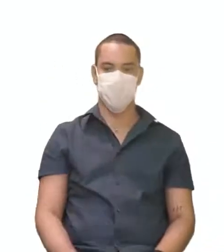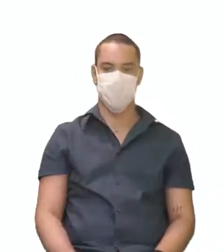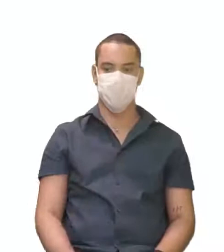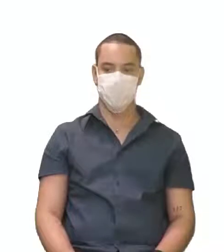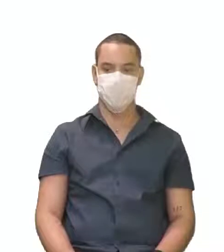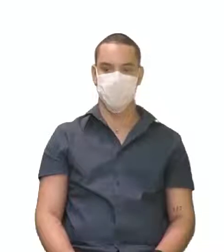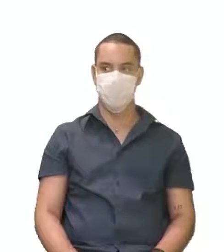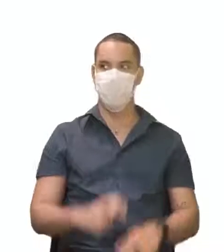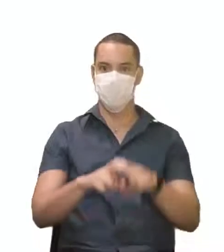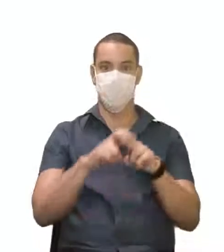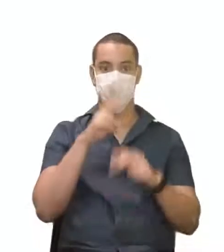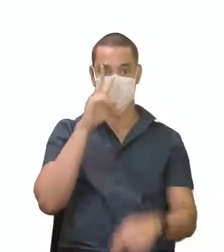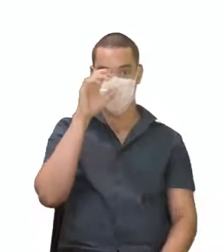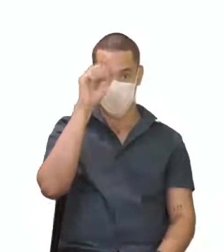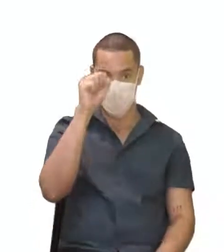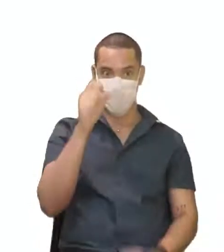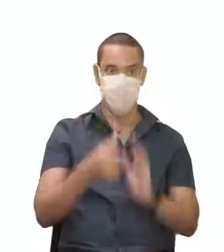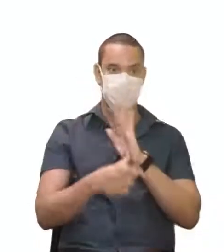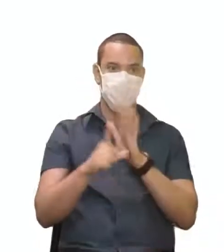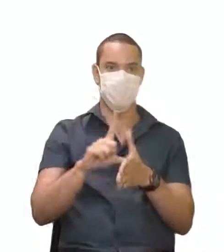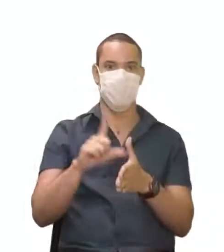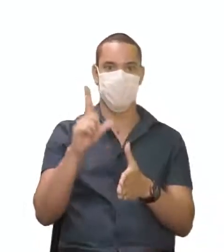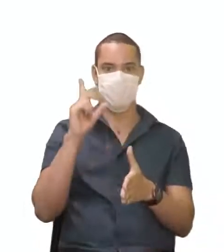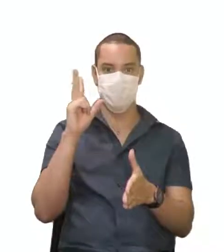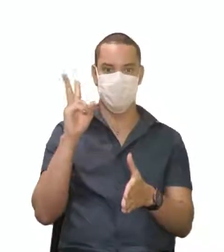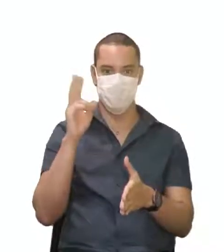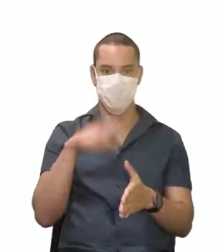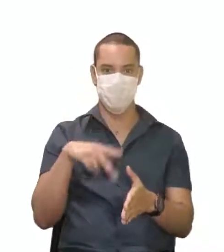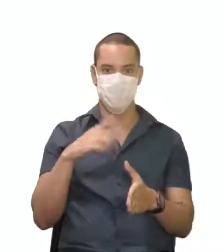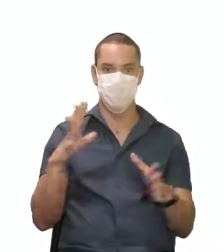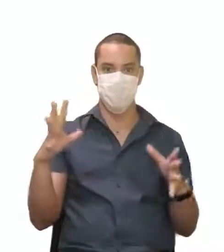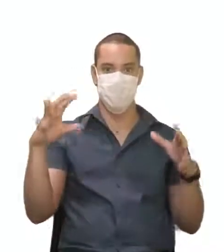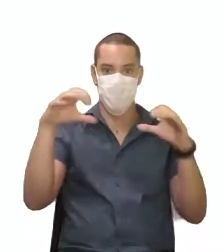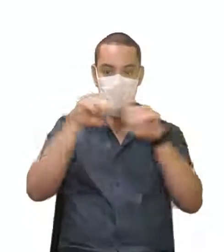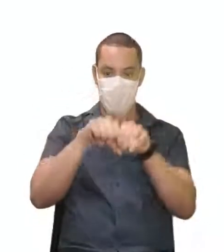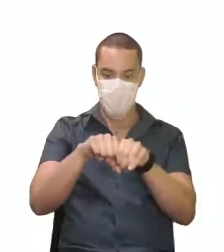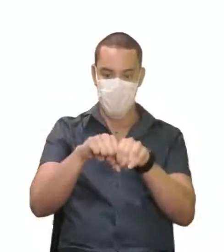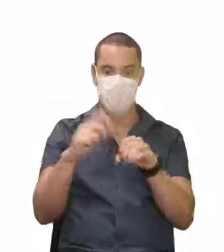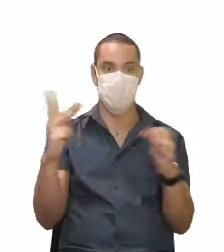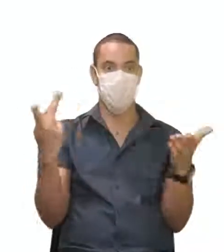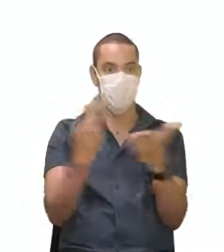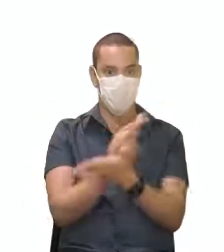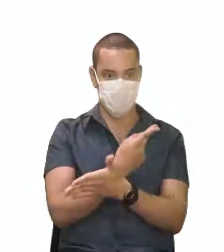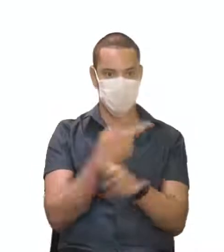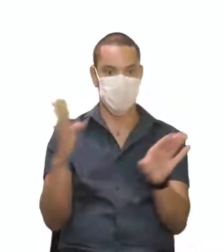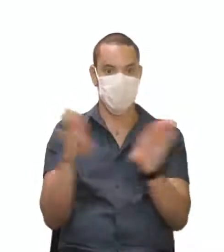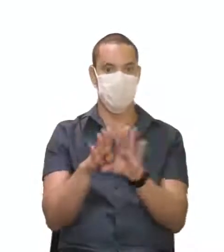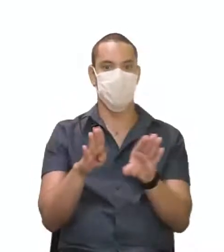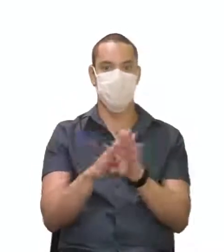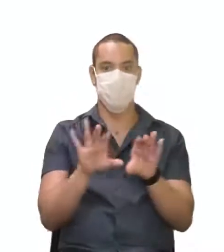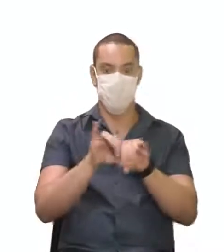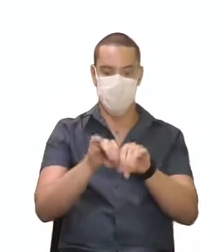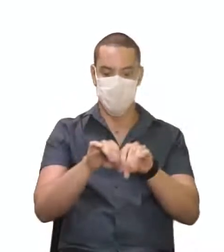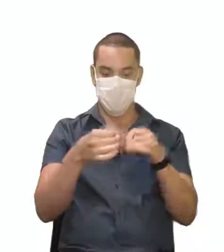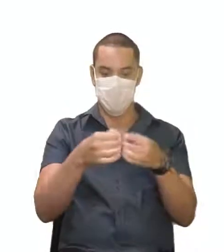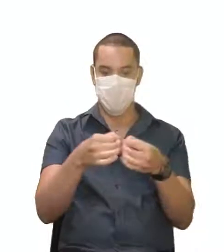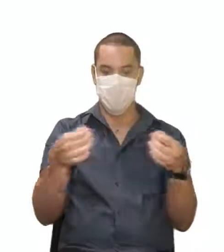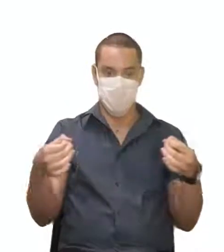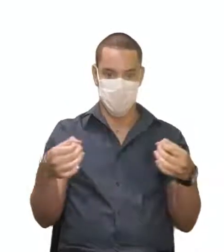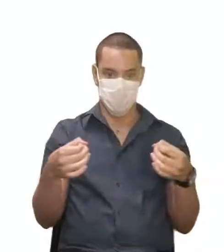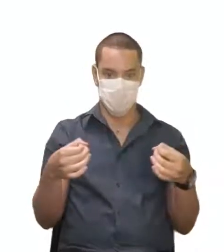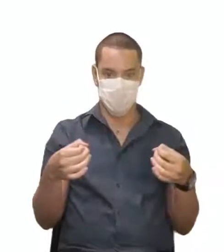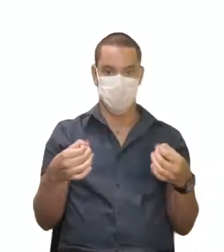tá? A força centrípeta, aquela força de estrangulamento de fora para dentro vai acontecer, dividindo aí essa célula.